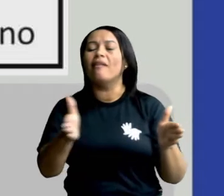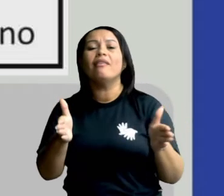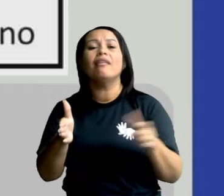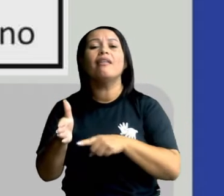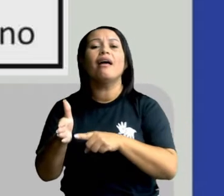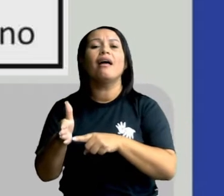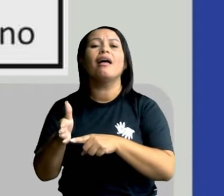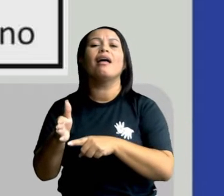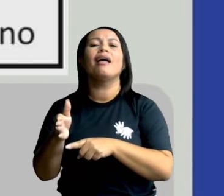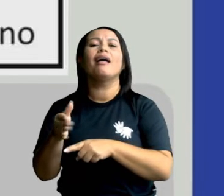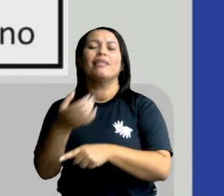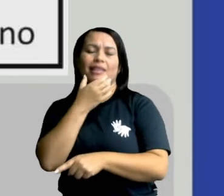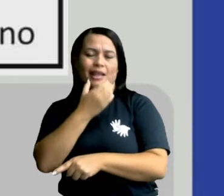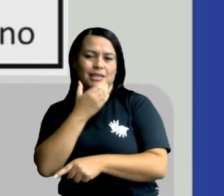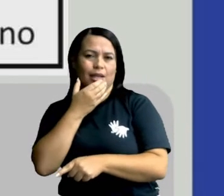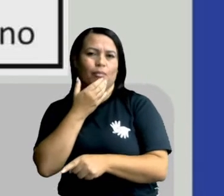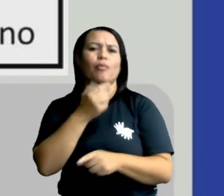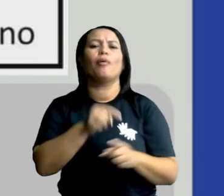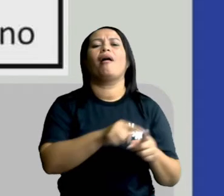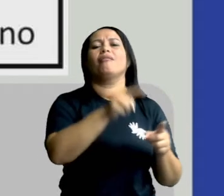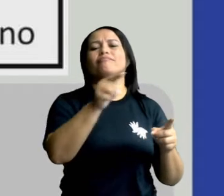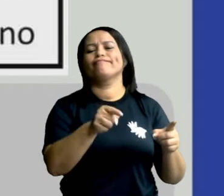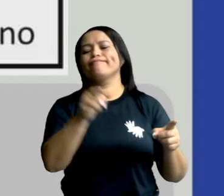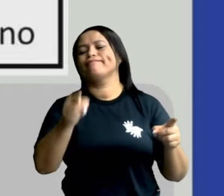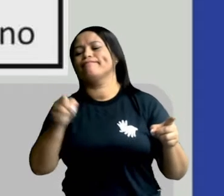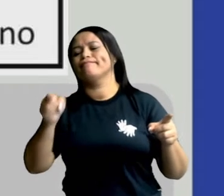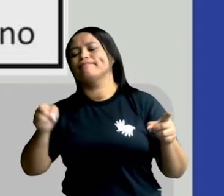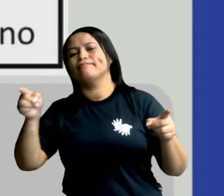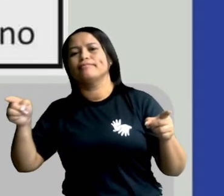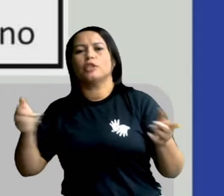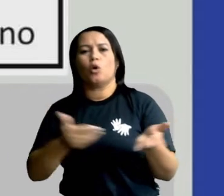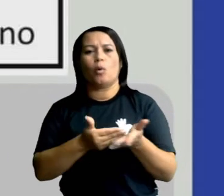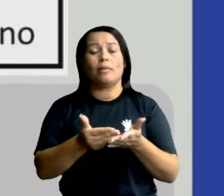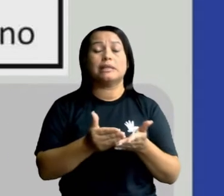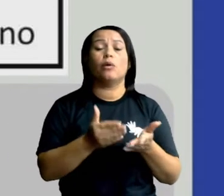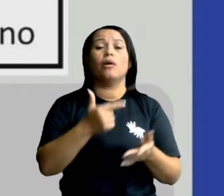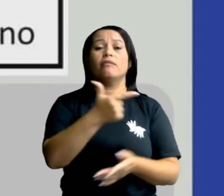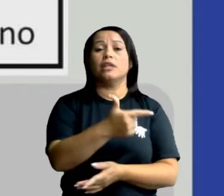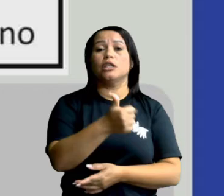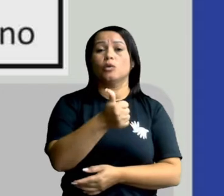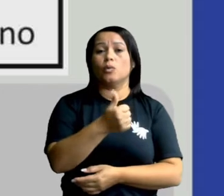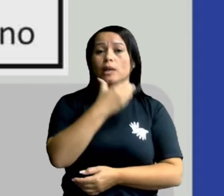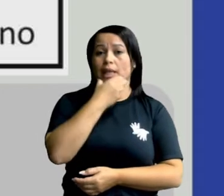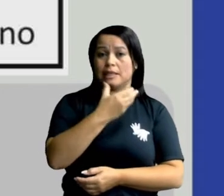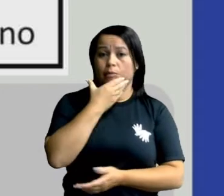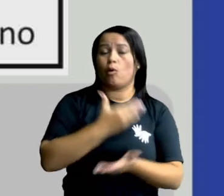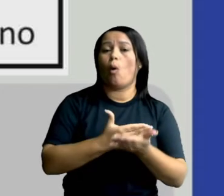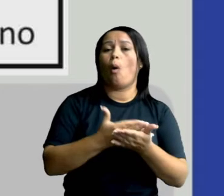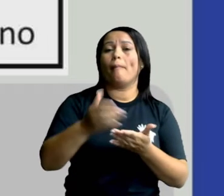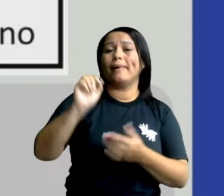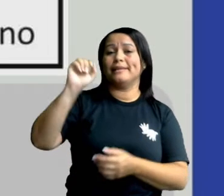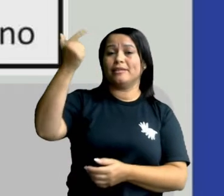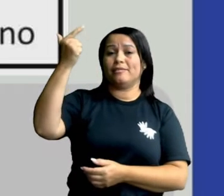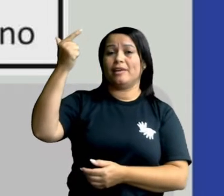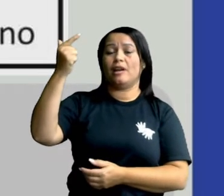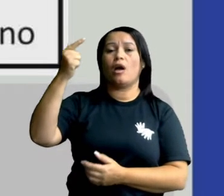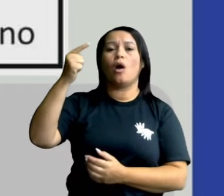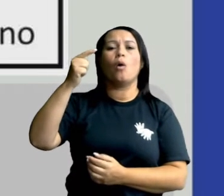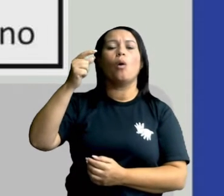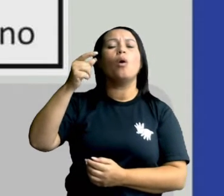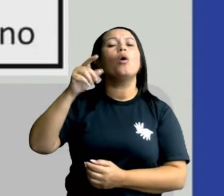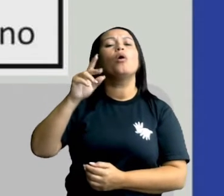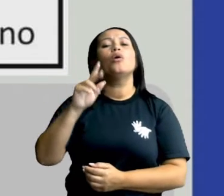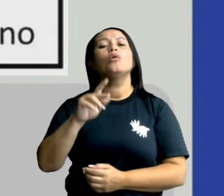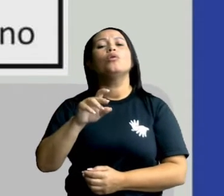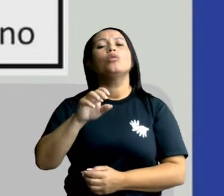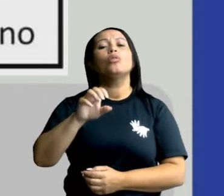inicia-se o ciclo novamente. Então, veja a diferença. Enquanto no 21 de dezembro inicia-se o verão no hemisfério sul, no